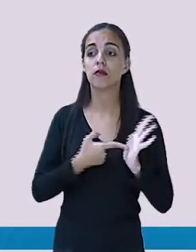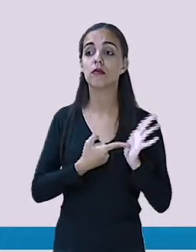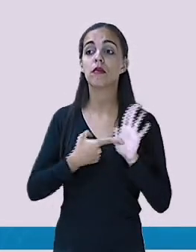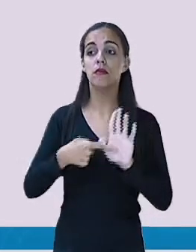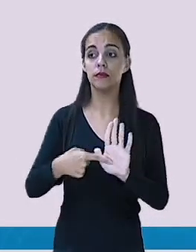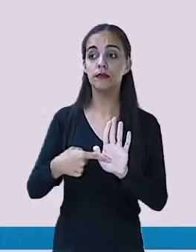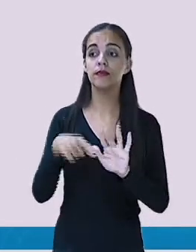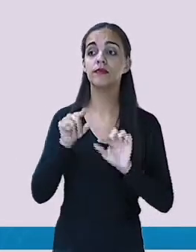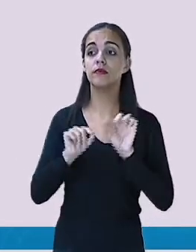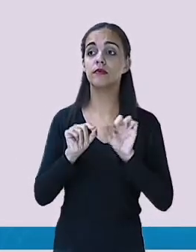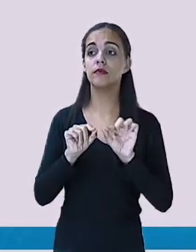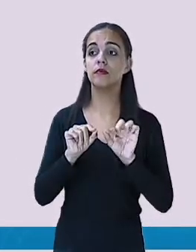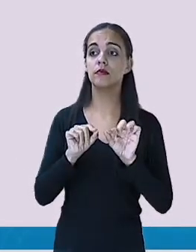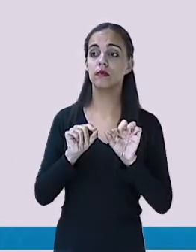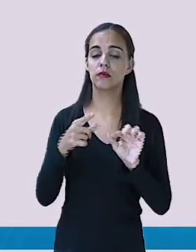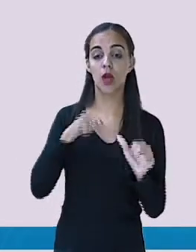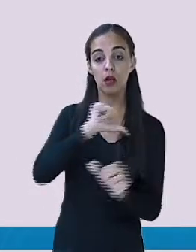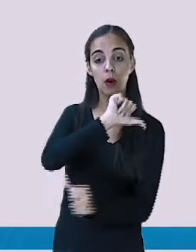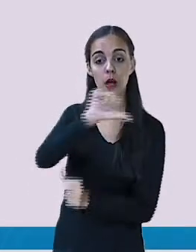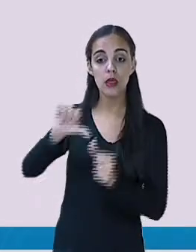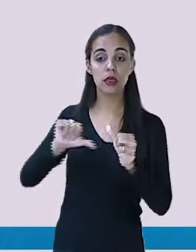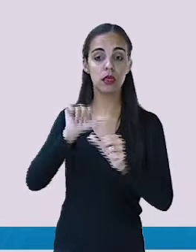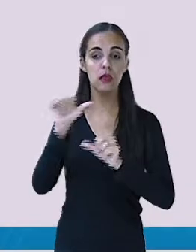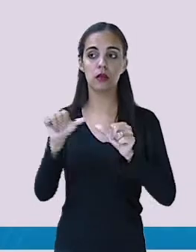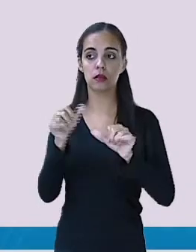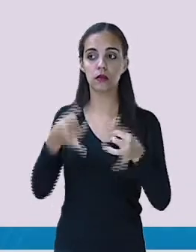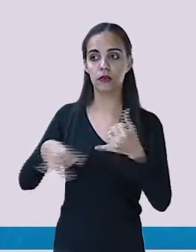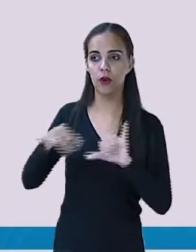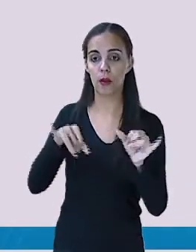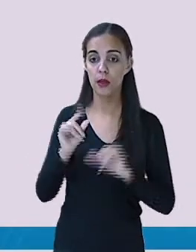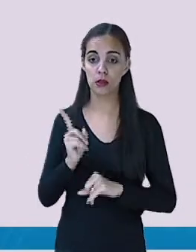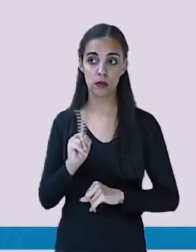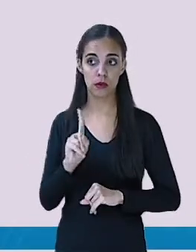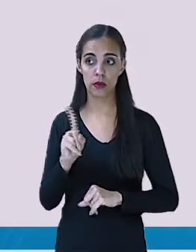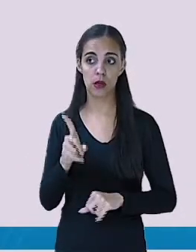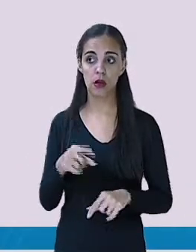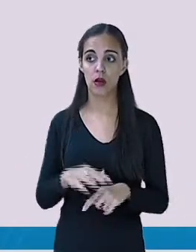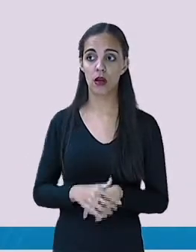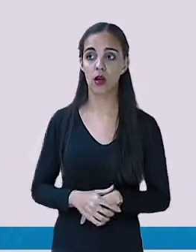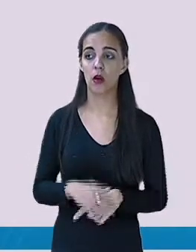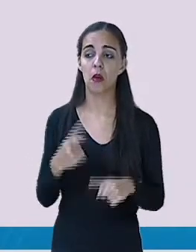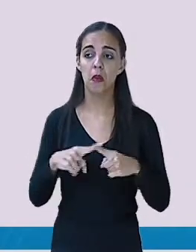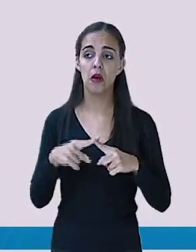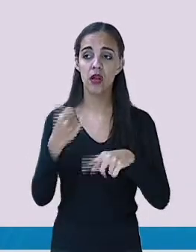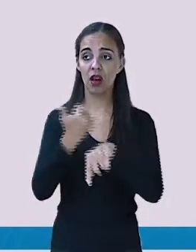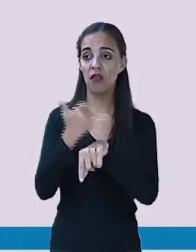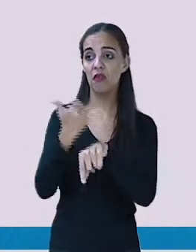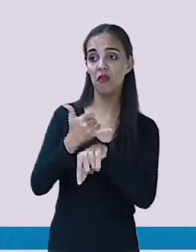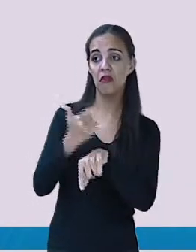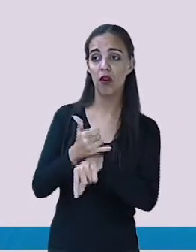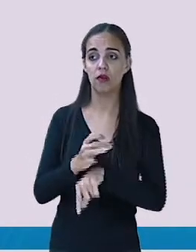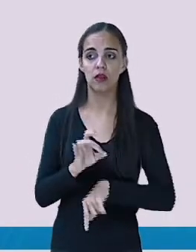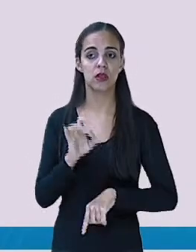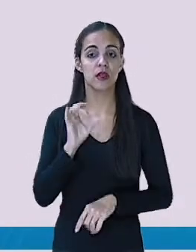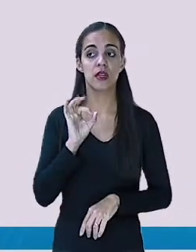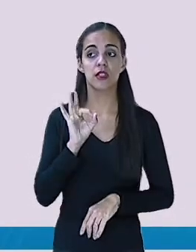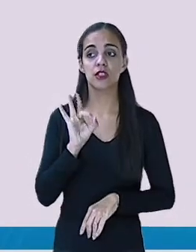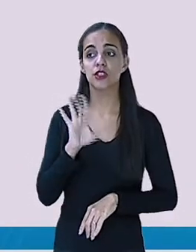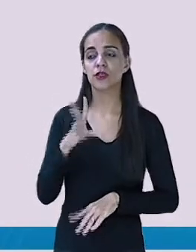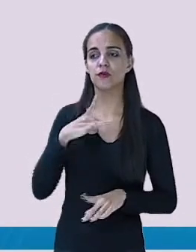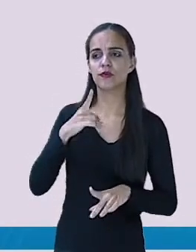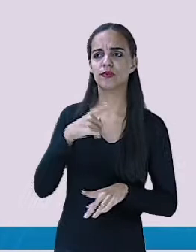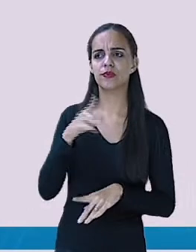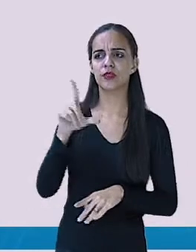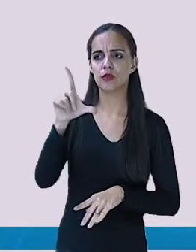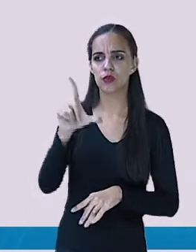representa uma transformação química Não continua sendo ferro a gente só vai